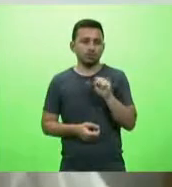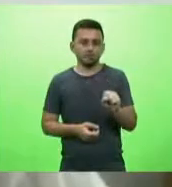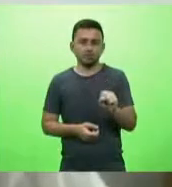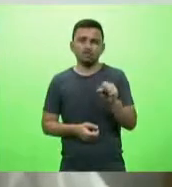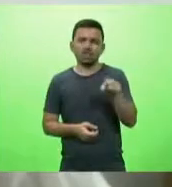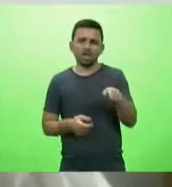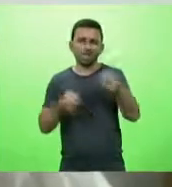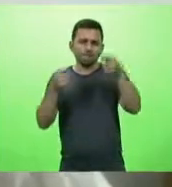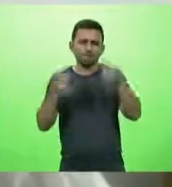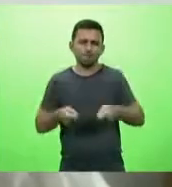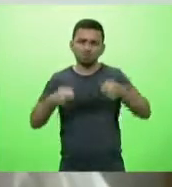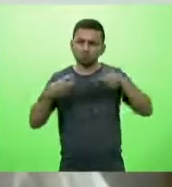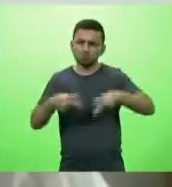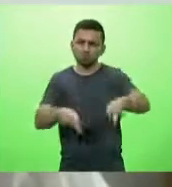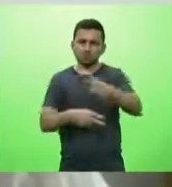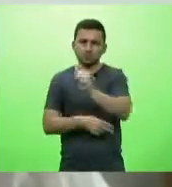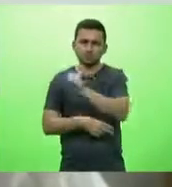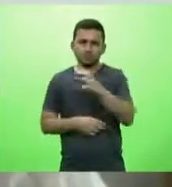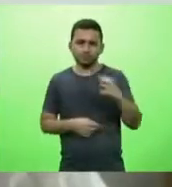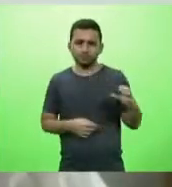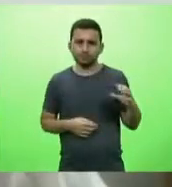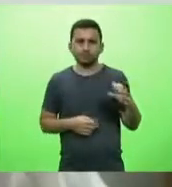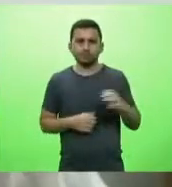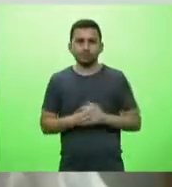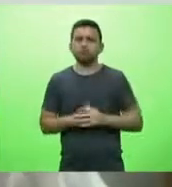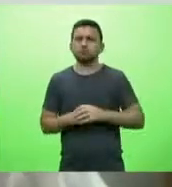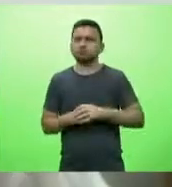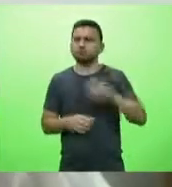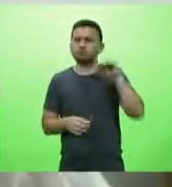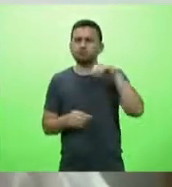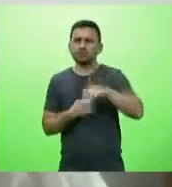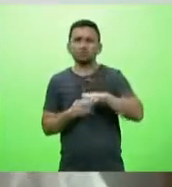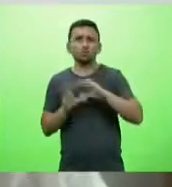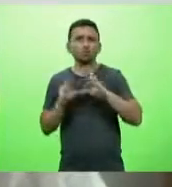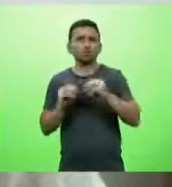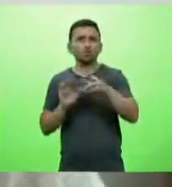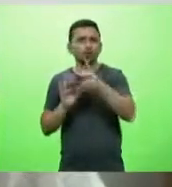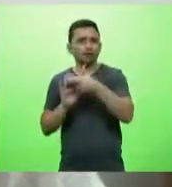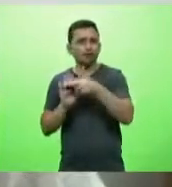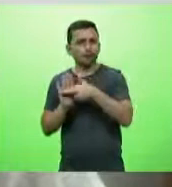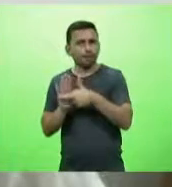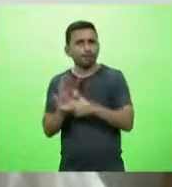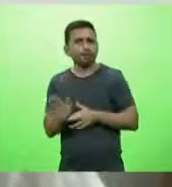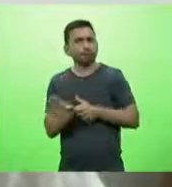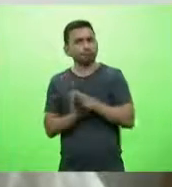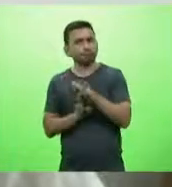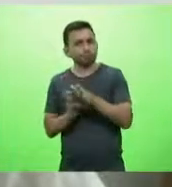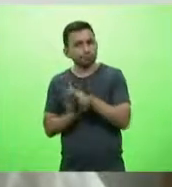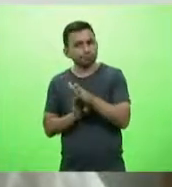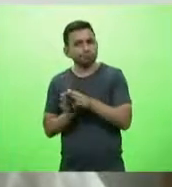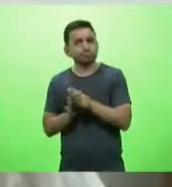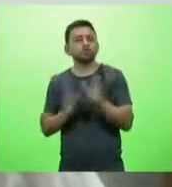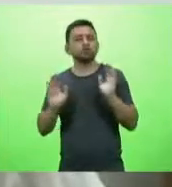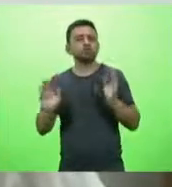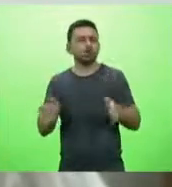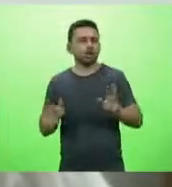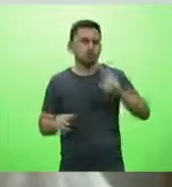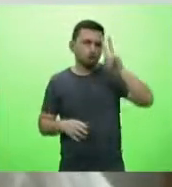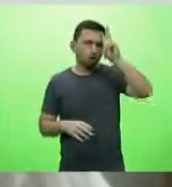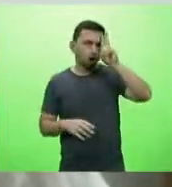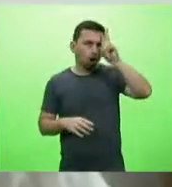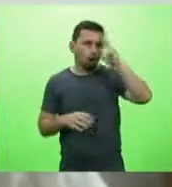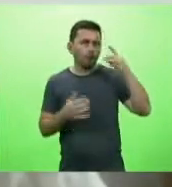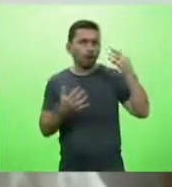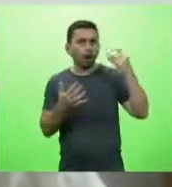em Santa Catarina dentro de todas as normativas e orientações já históricas